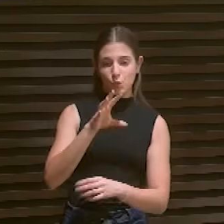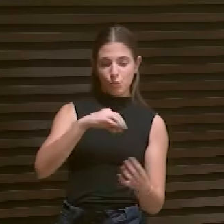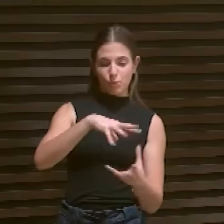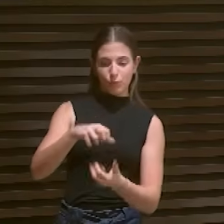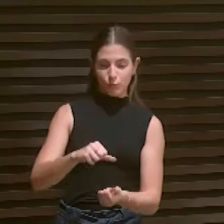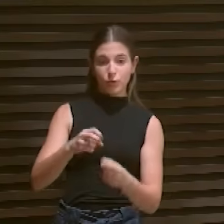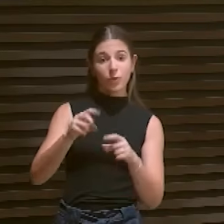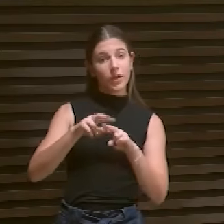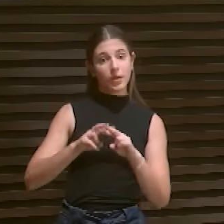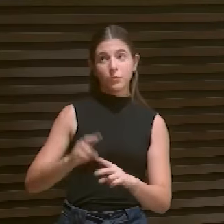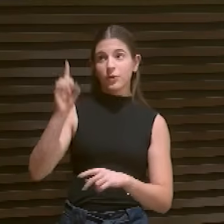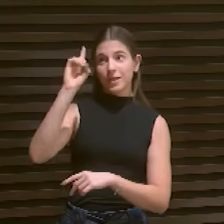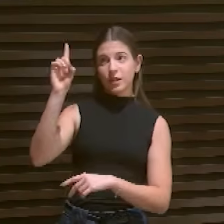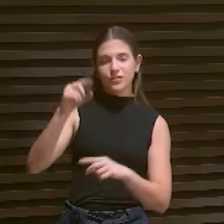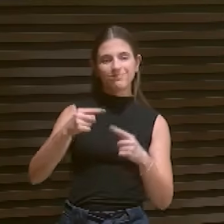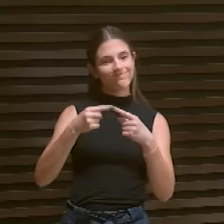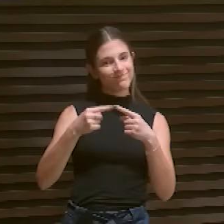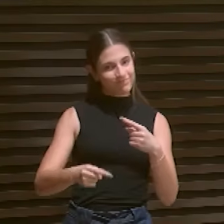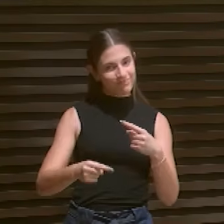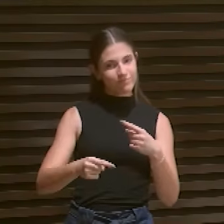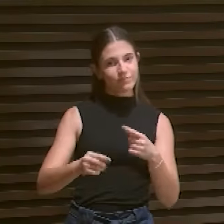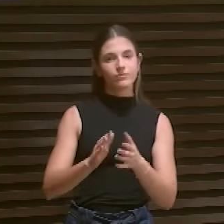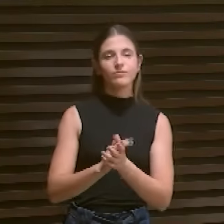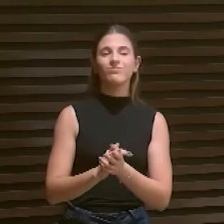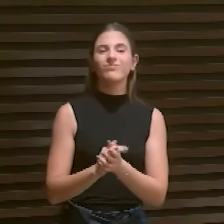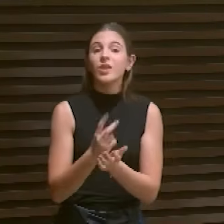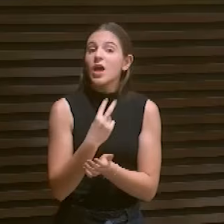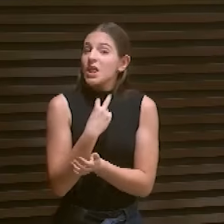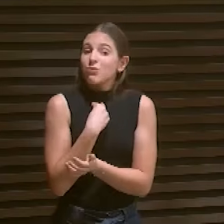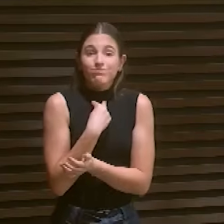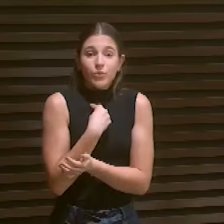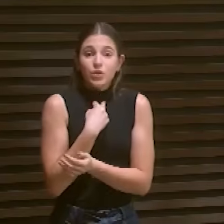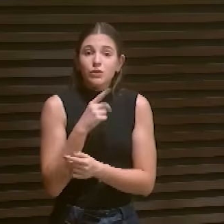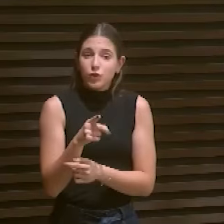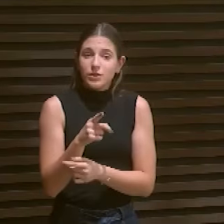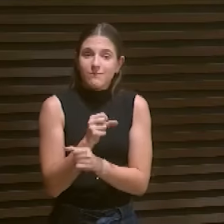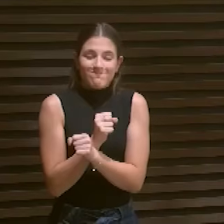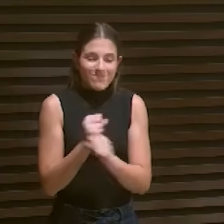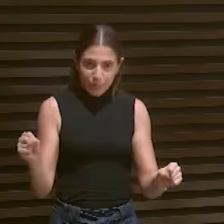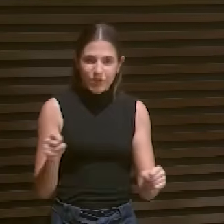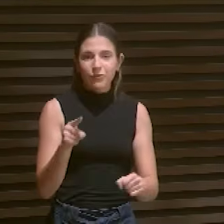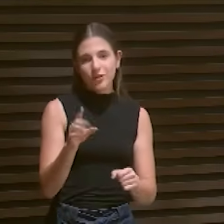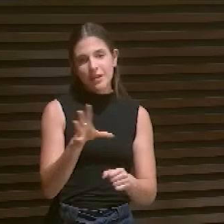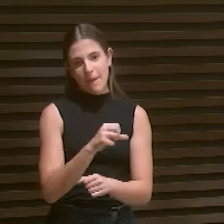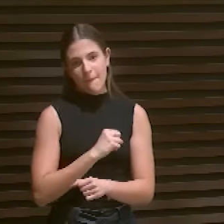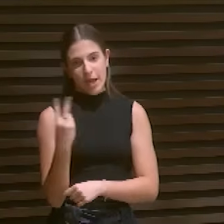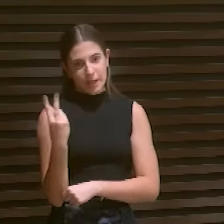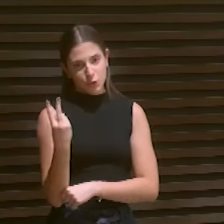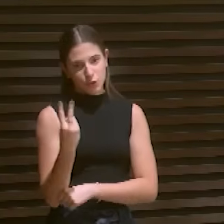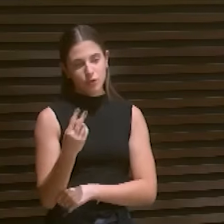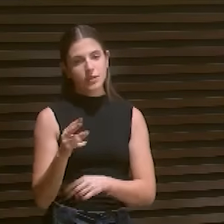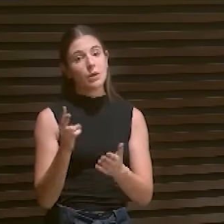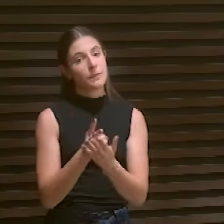são incompatíveis. Não é possível você amar as duas coisas ao mesmo tempo.